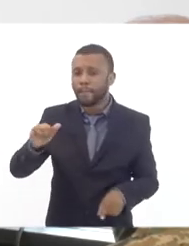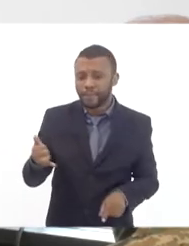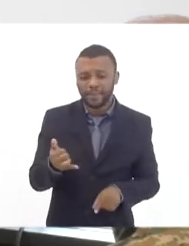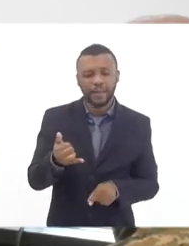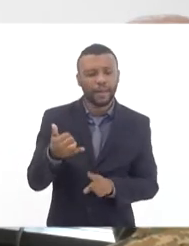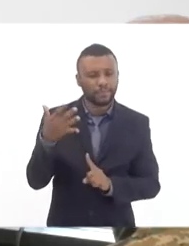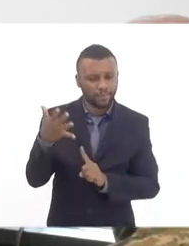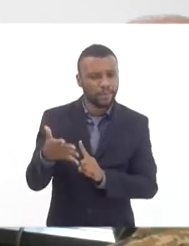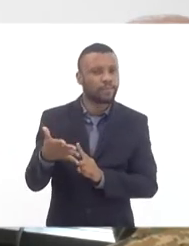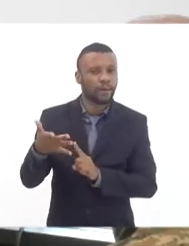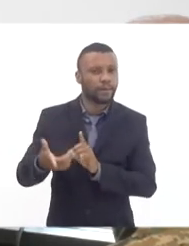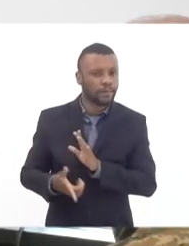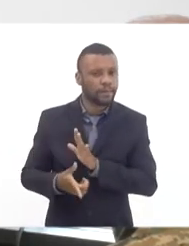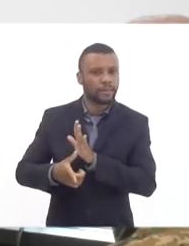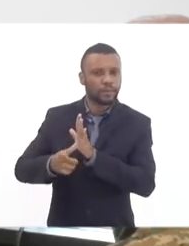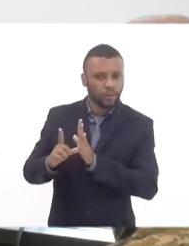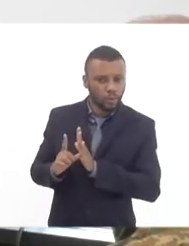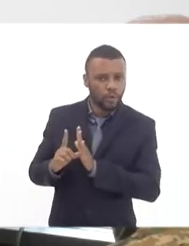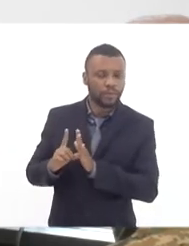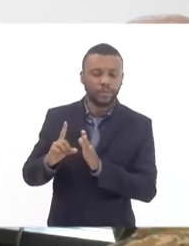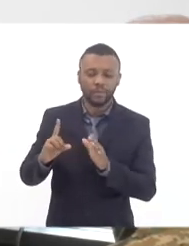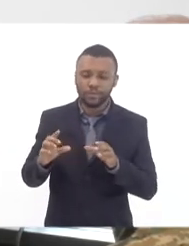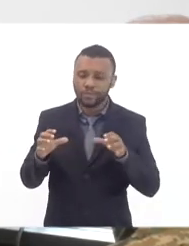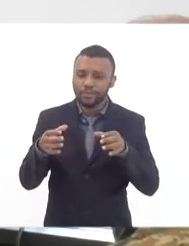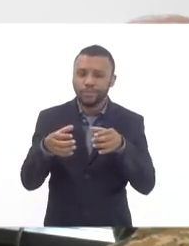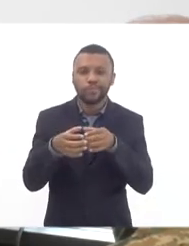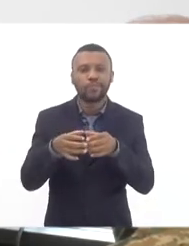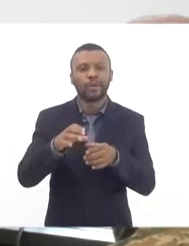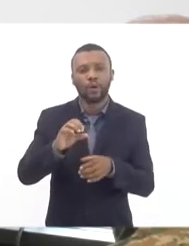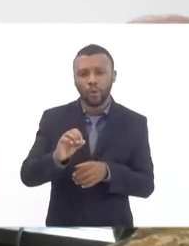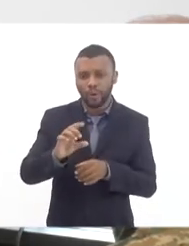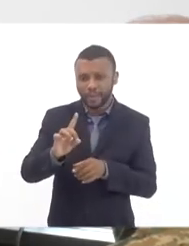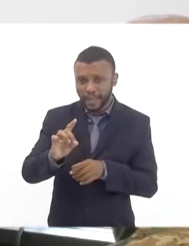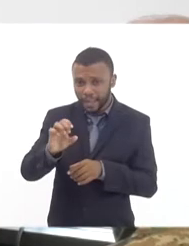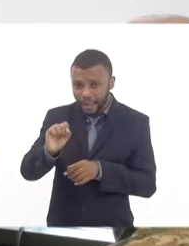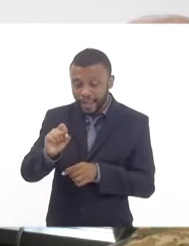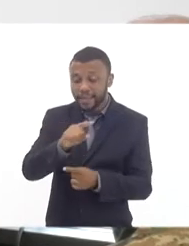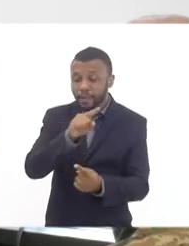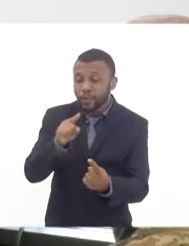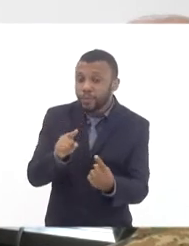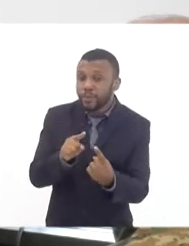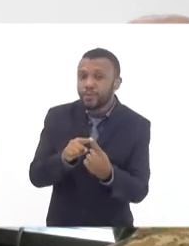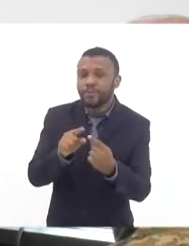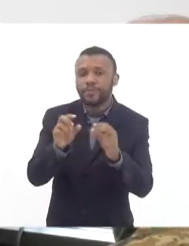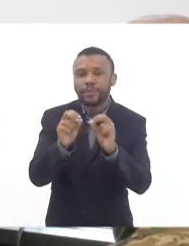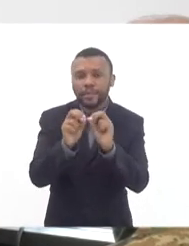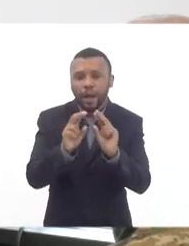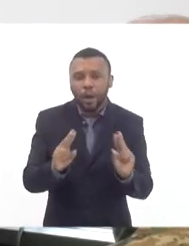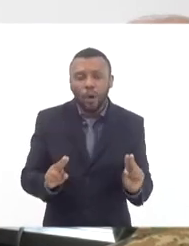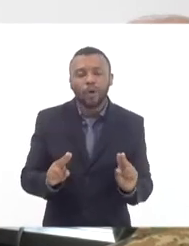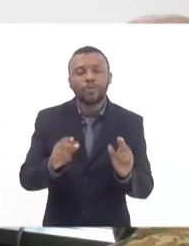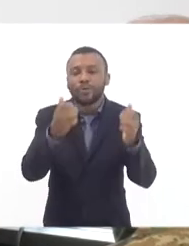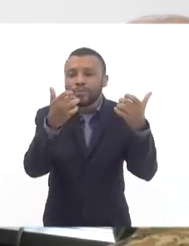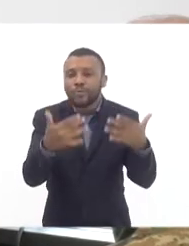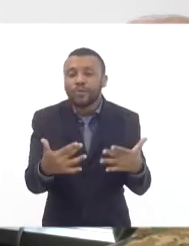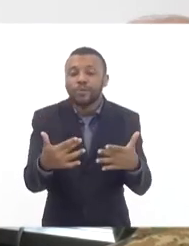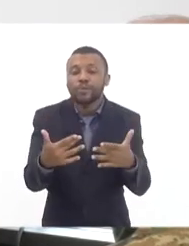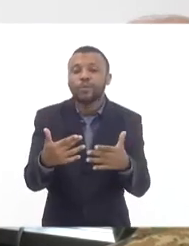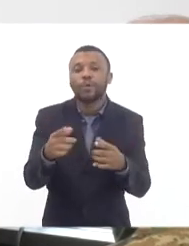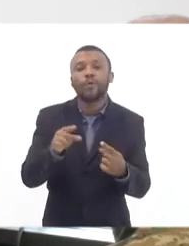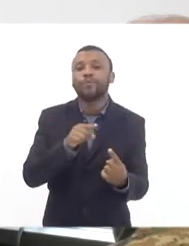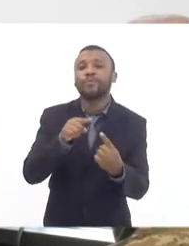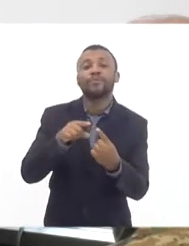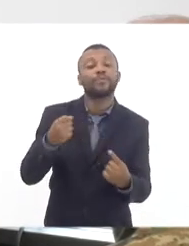lá do coletivo Recife São Gonçalo, da qual faço parte, os objetivos da ONU, eu trago o objetivo 11, que é cidades e